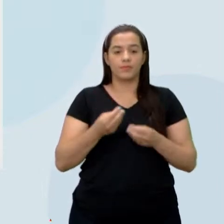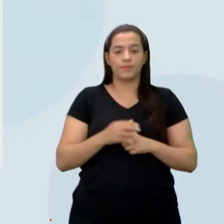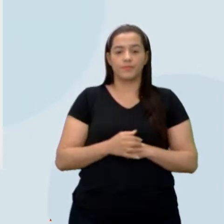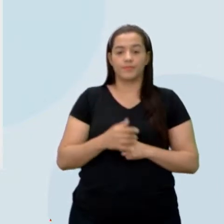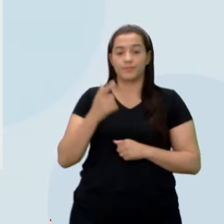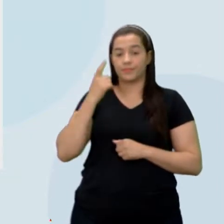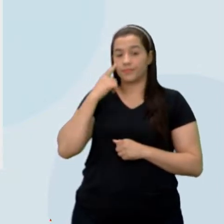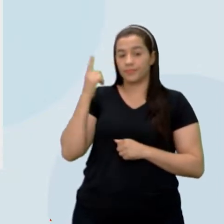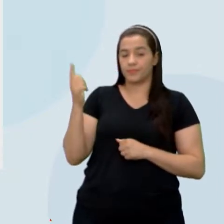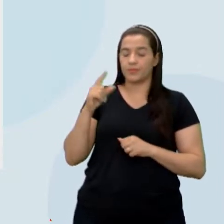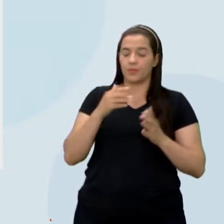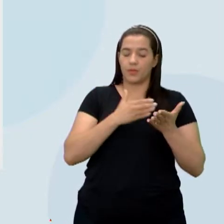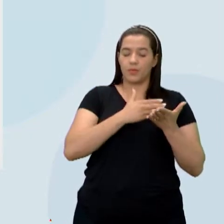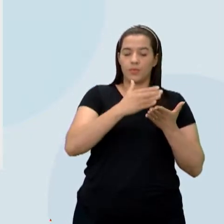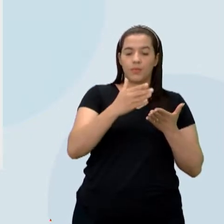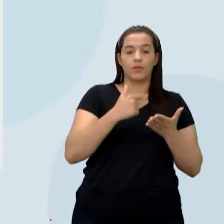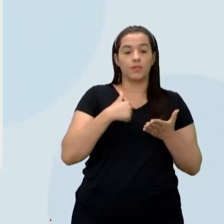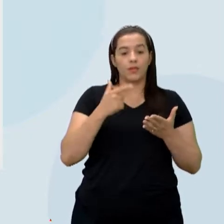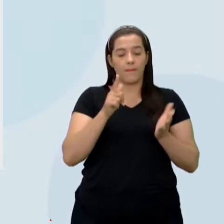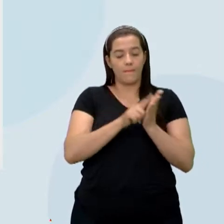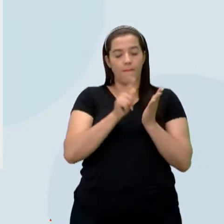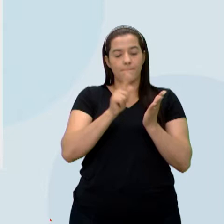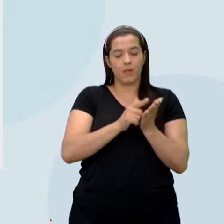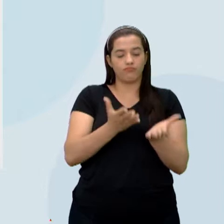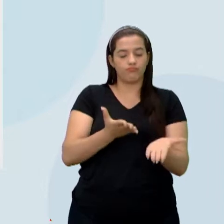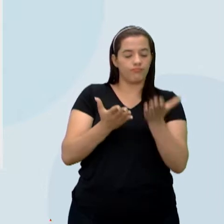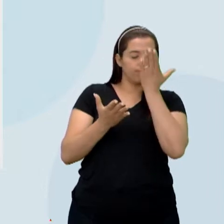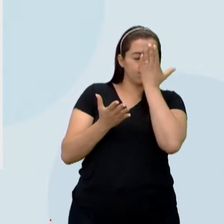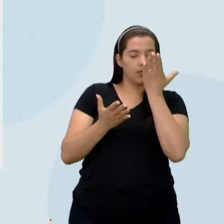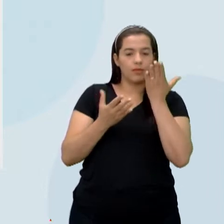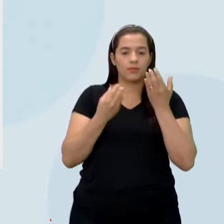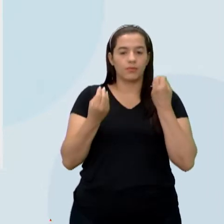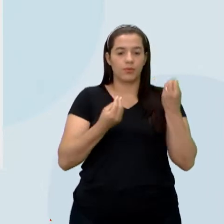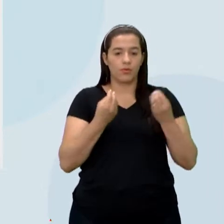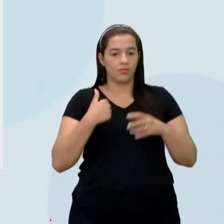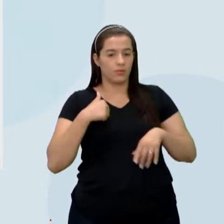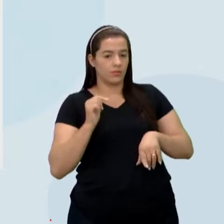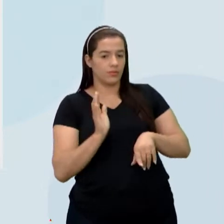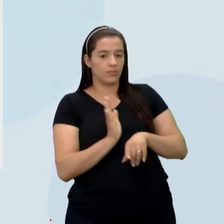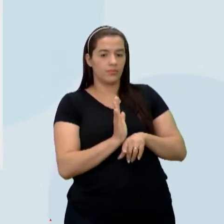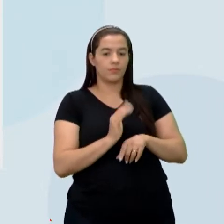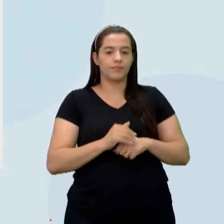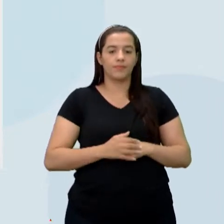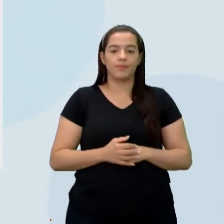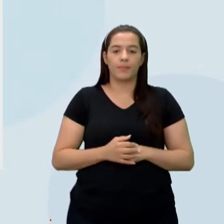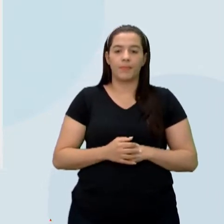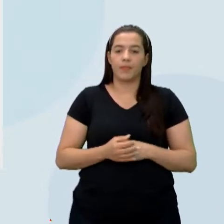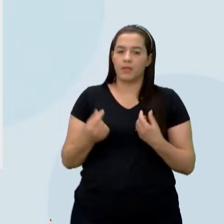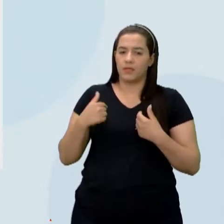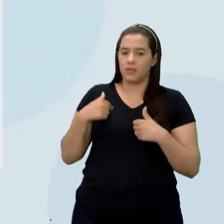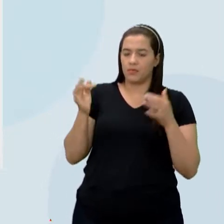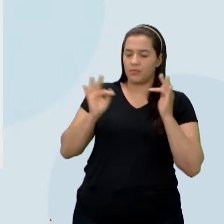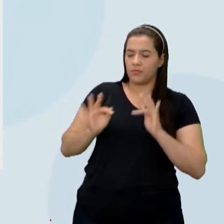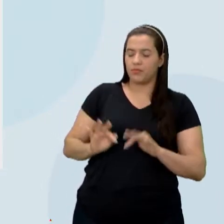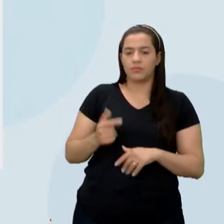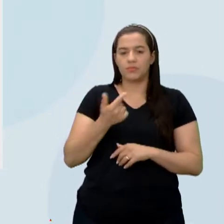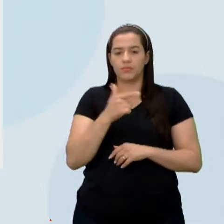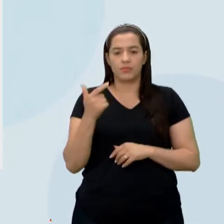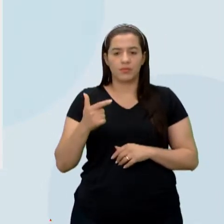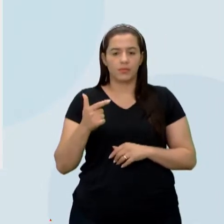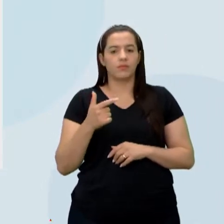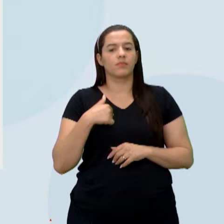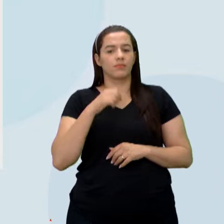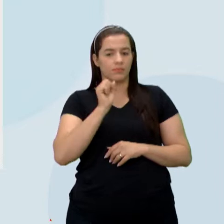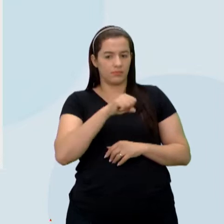cara nessa folha de papel. Lamentável. Deixa eu consertar. Por que eu não tô feliz? Ah, tá